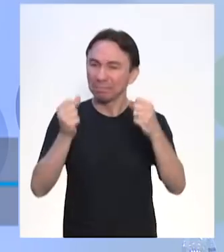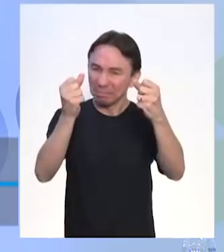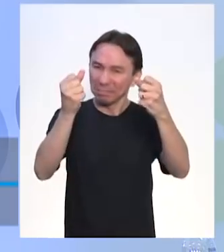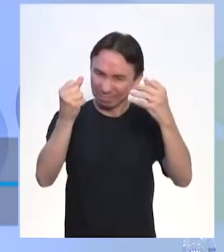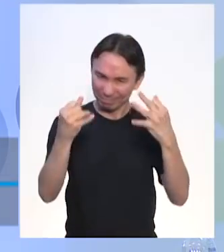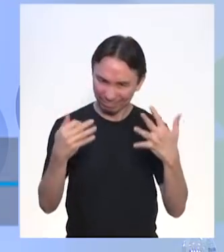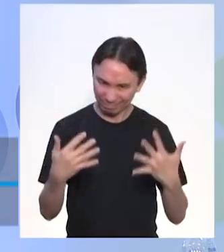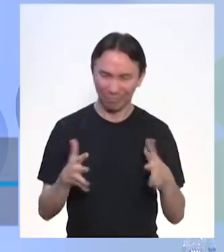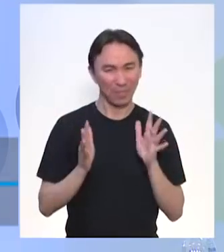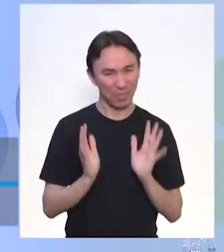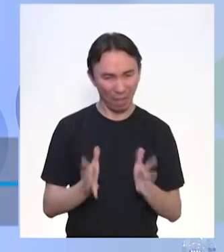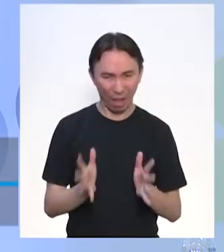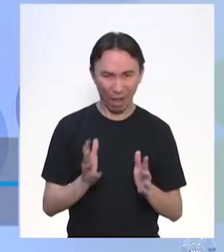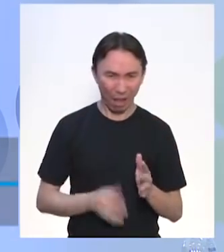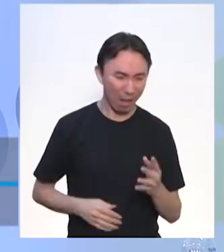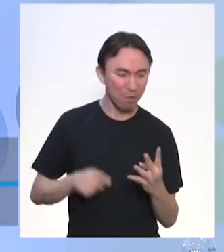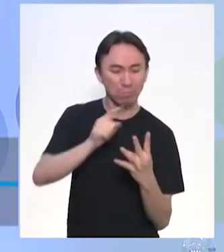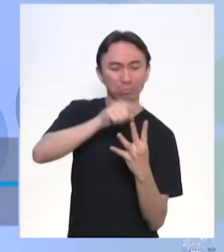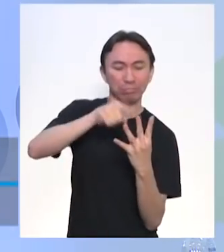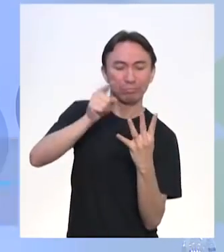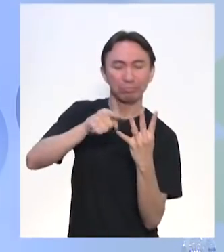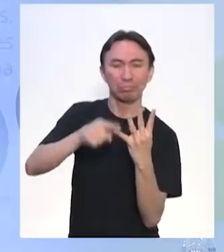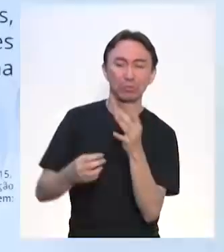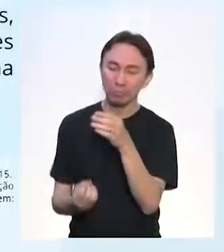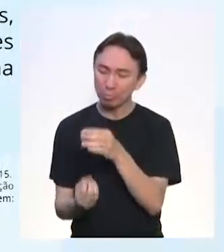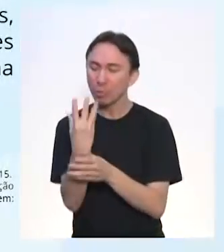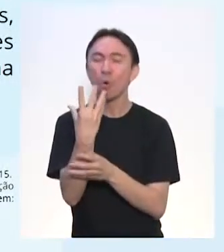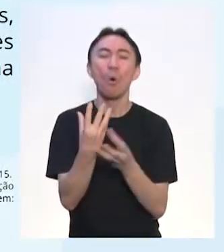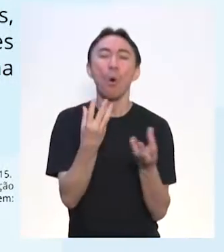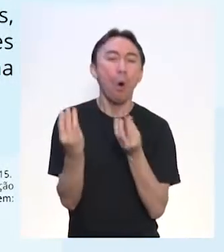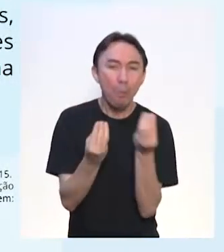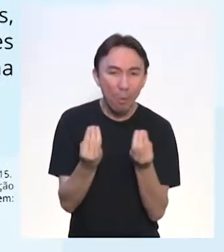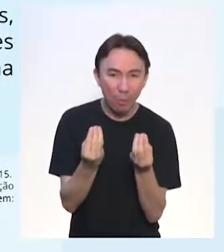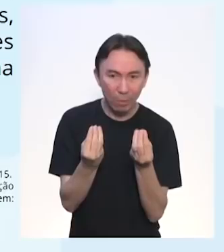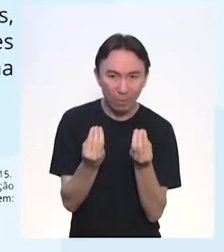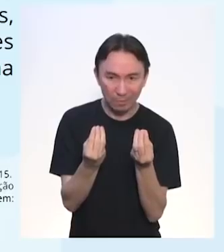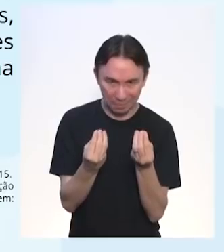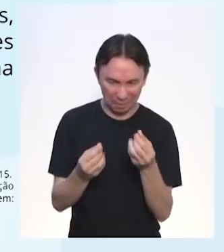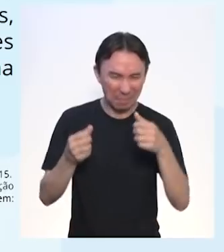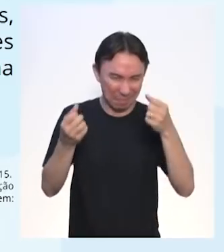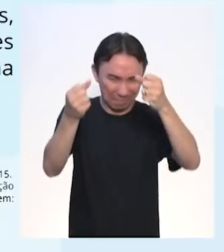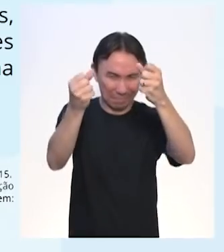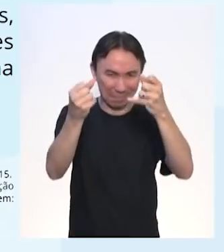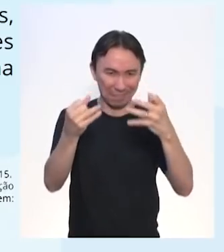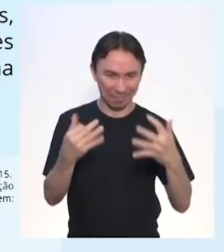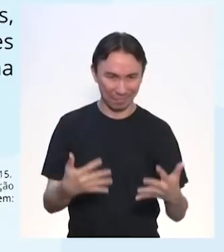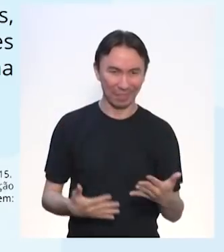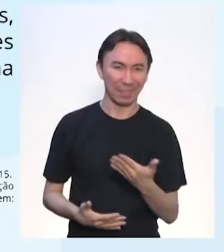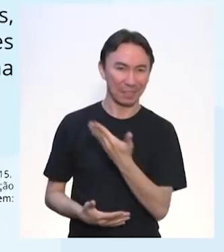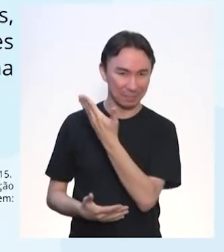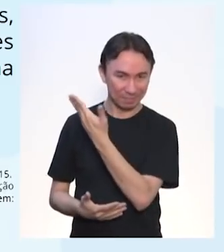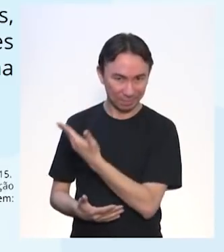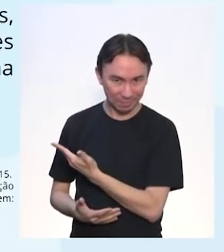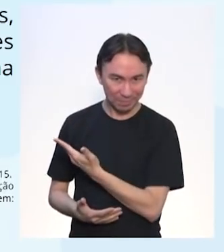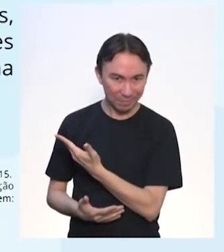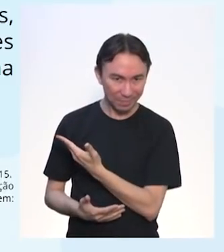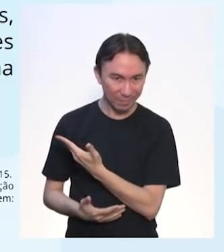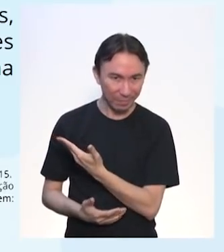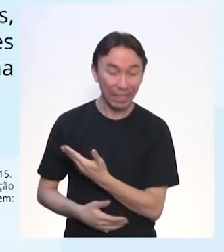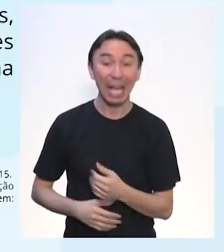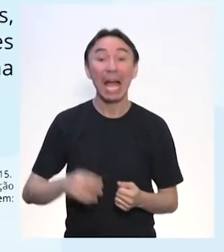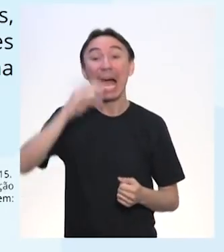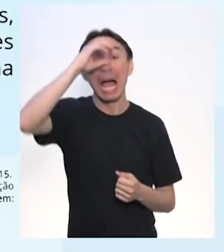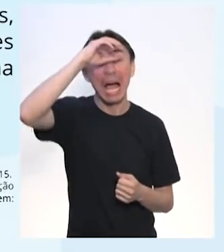surgiram os 4 pilares da educação, vamos ver um pouquinho melhor sobre eles? Vejam só. No eixo do aprender a